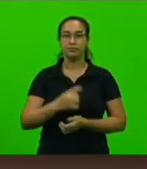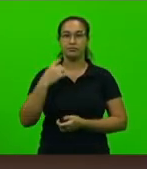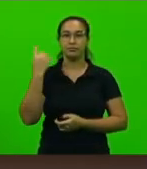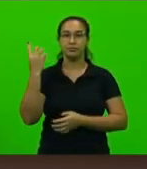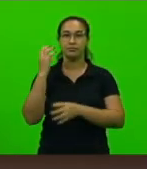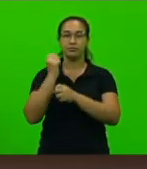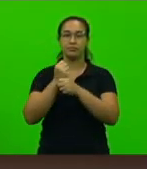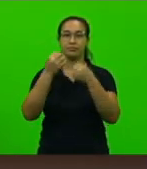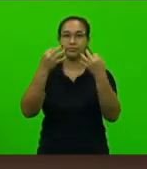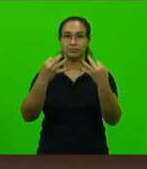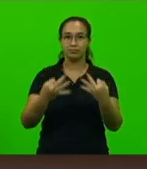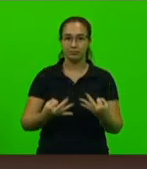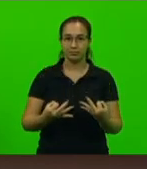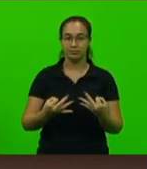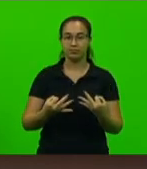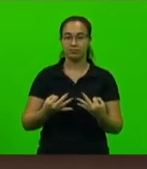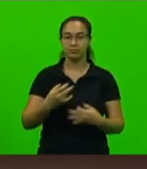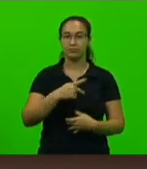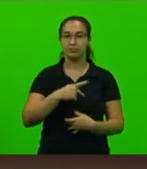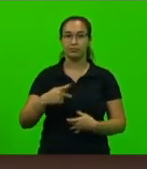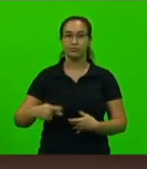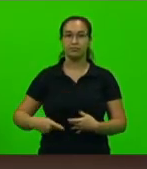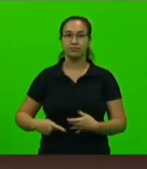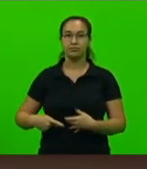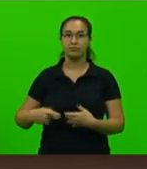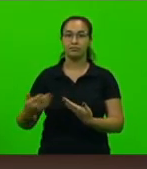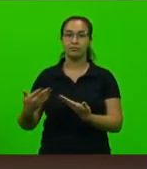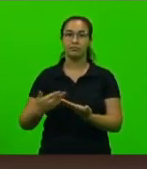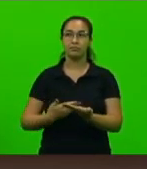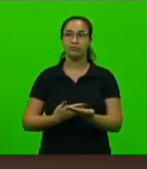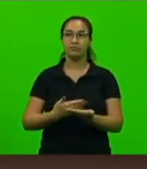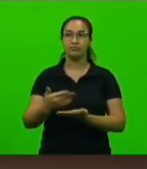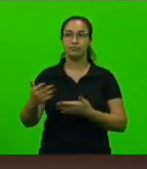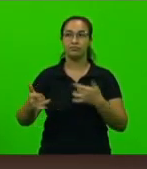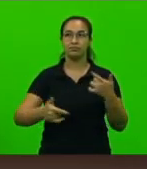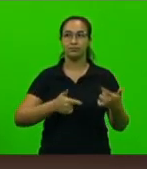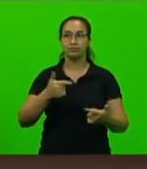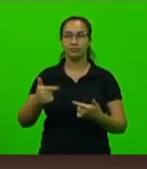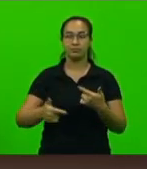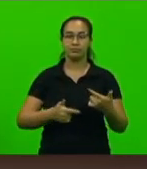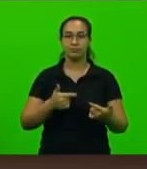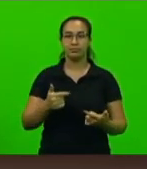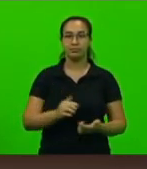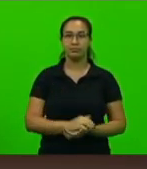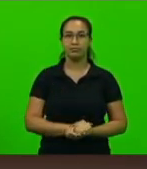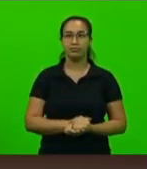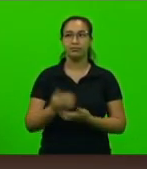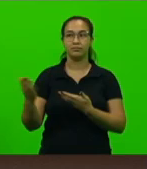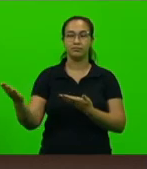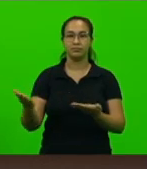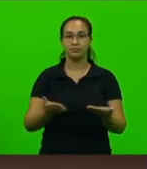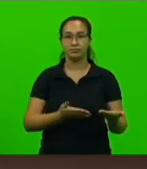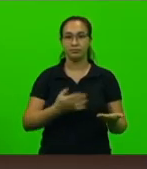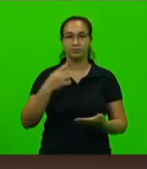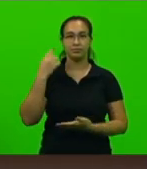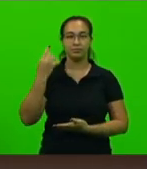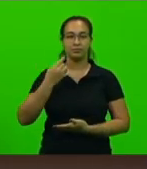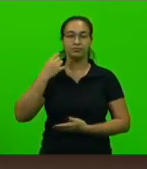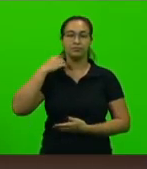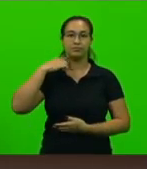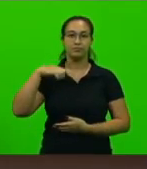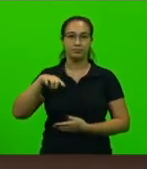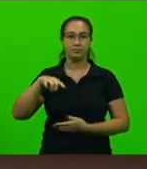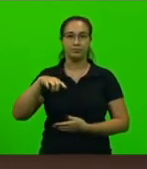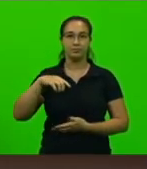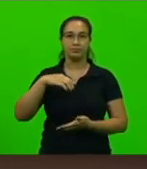quórum regimental, o senhor presidente declarou abertos os trabalhos e convidou o senhor deputado Silvio Dreve para, como